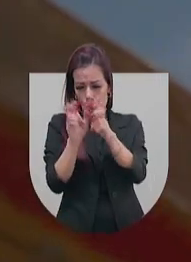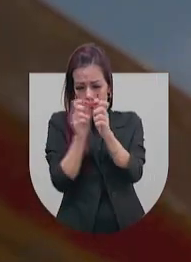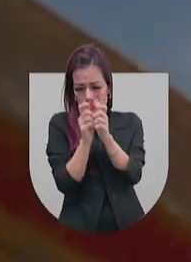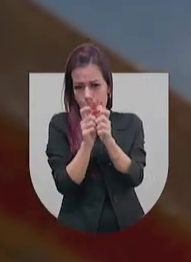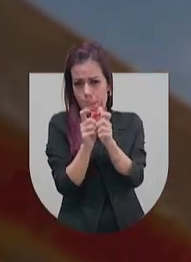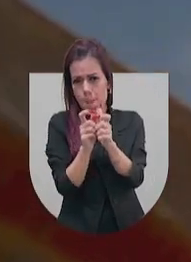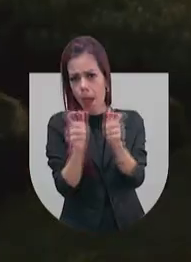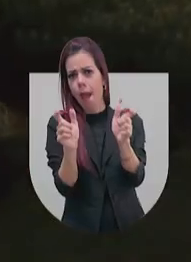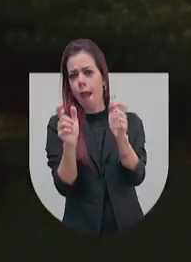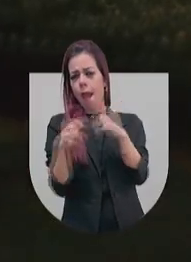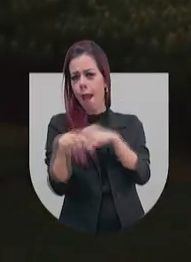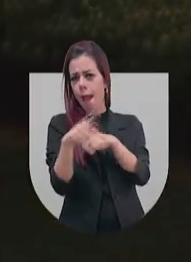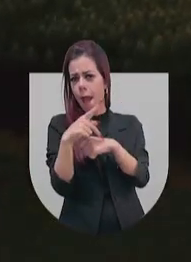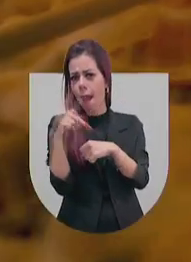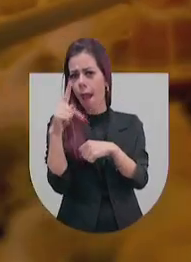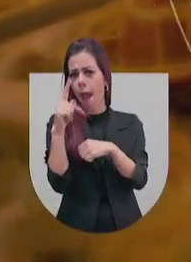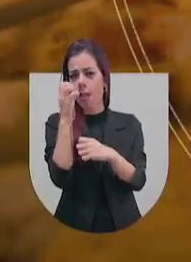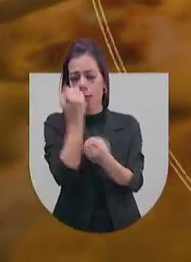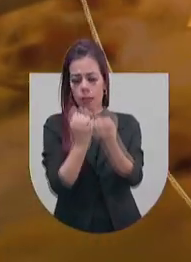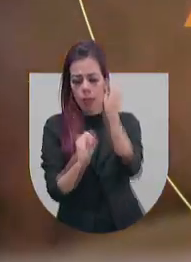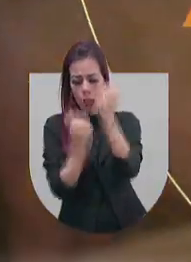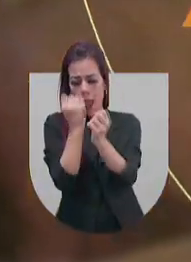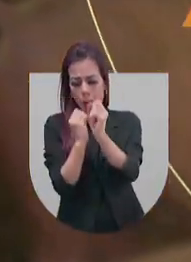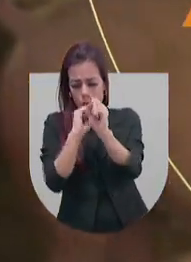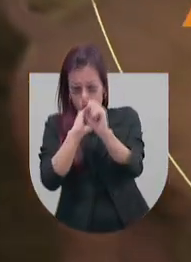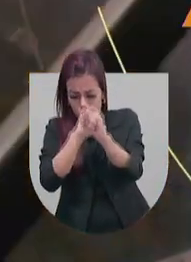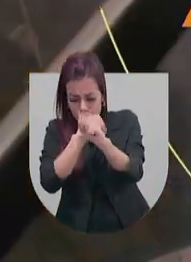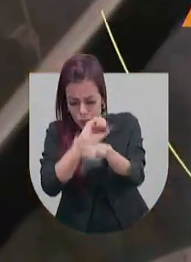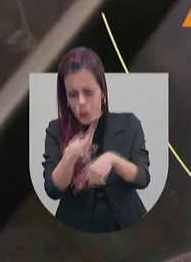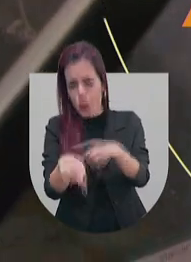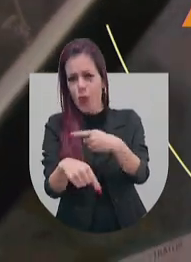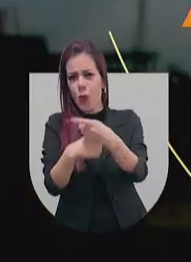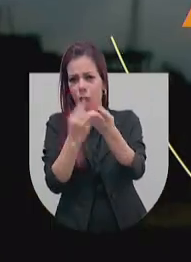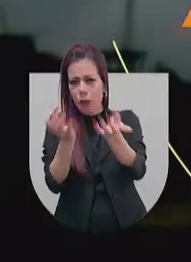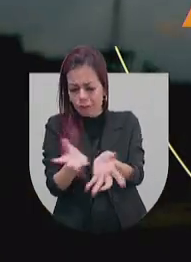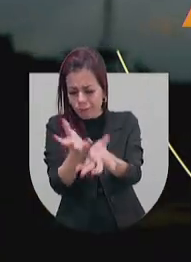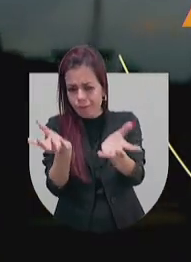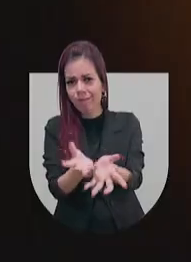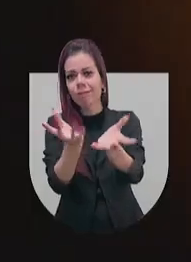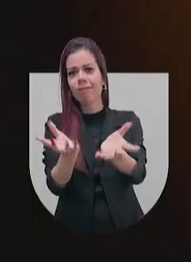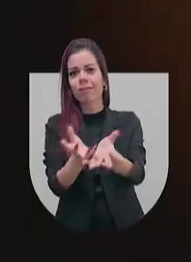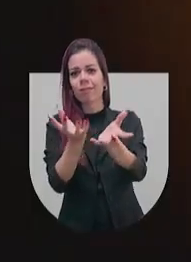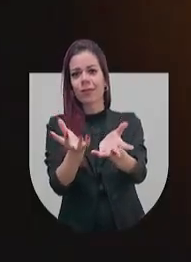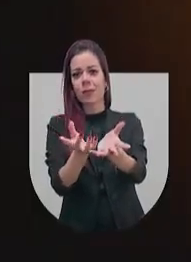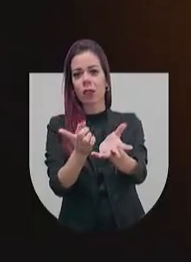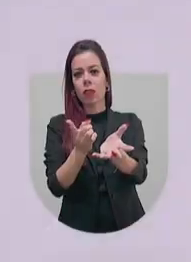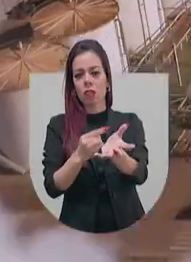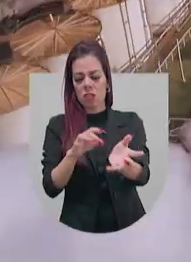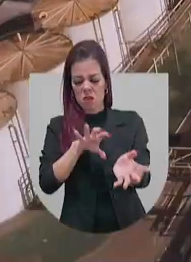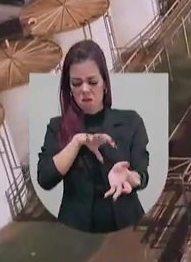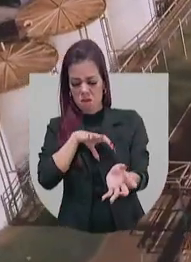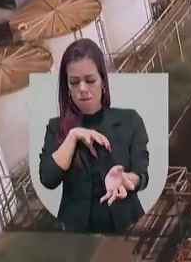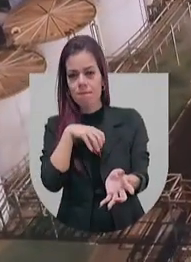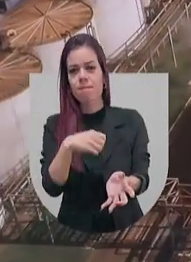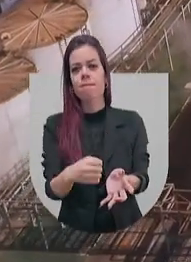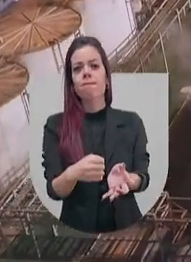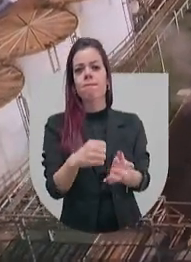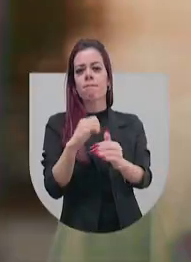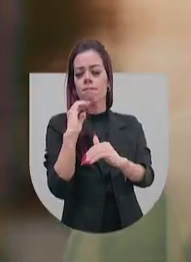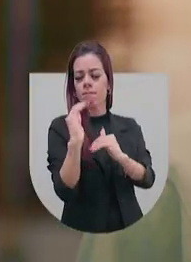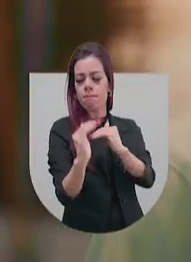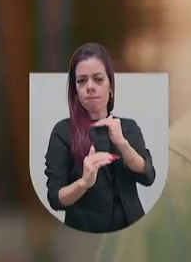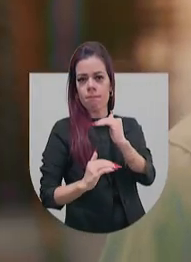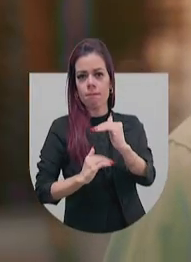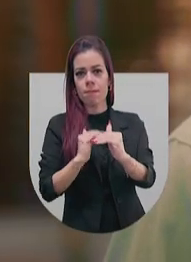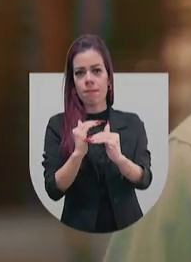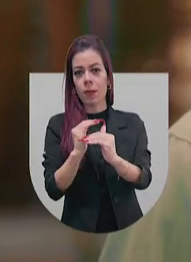do Sul, a indústria de transformação que mais avança. Sou potência, sou o presente,